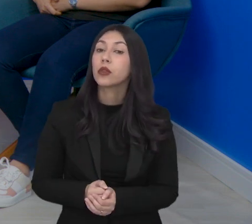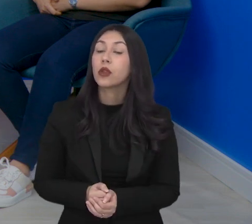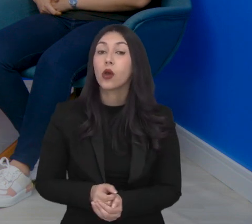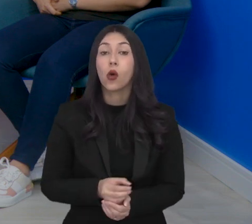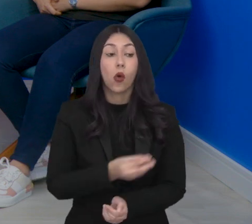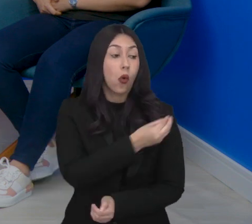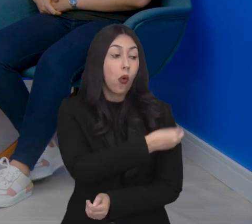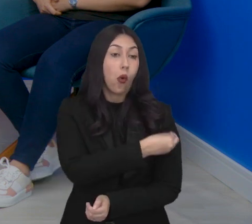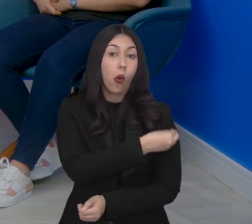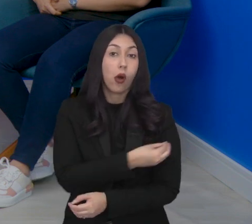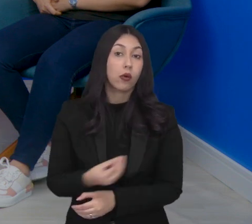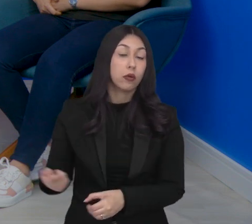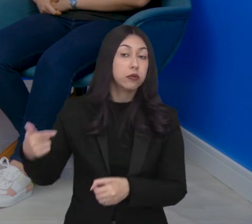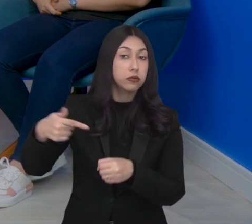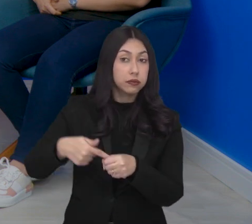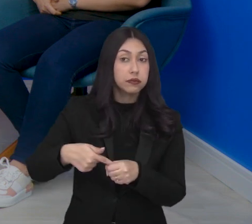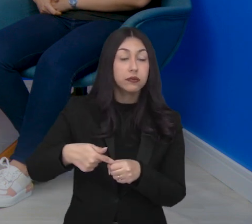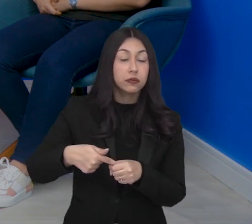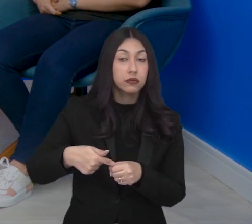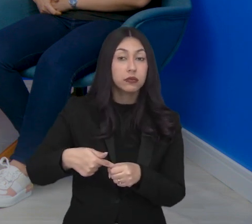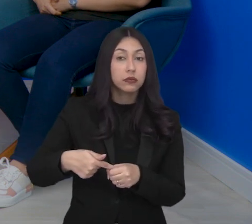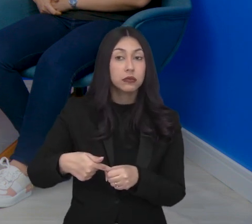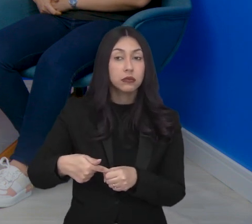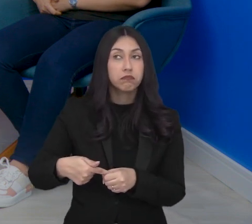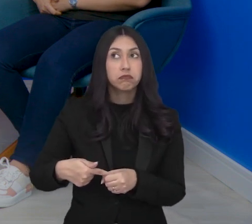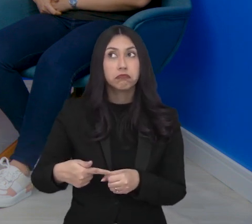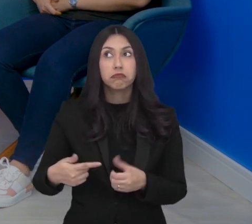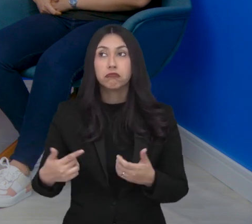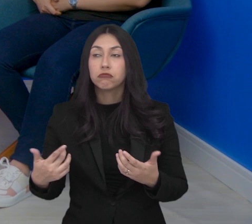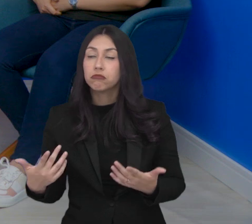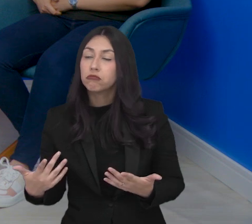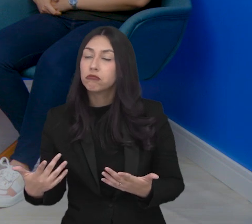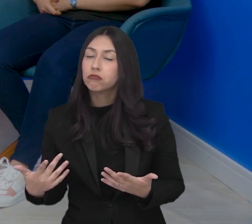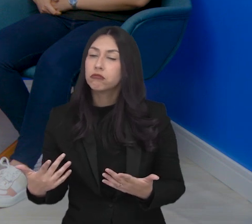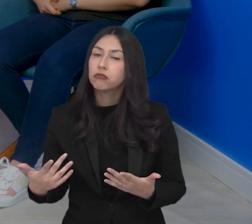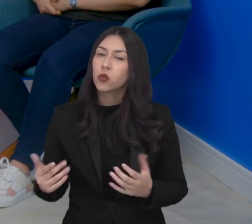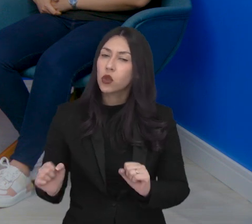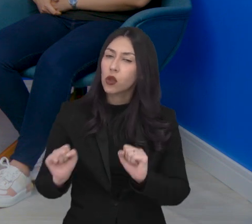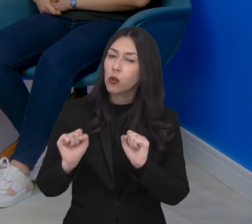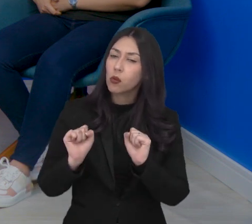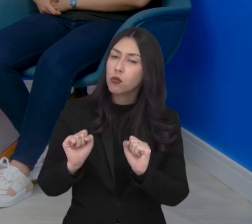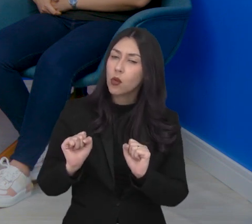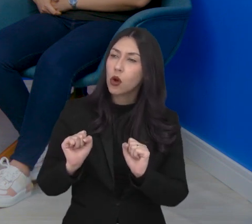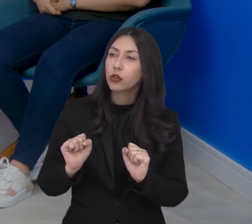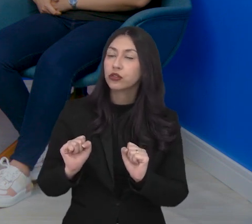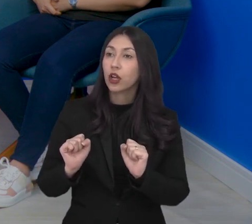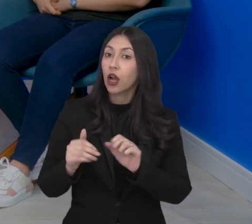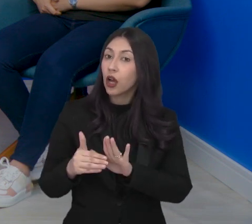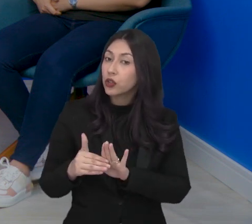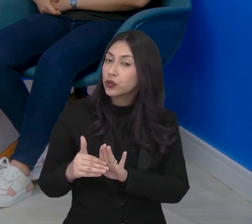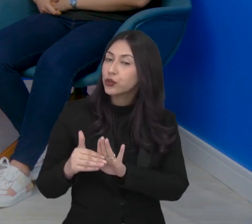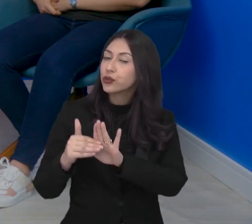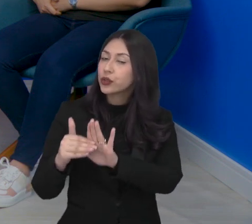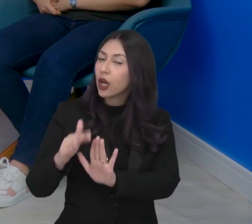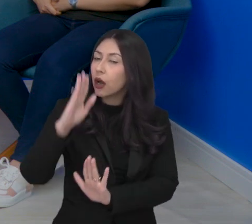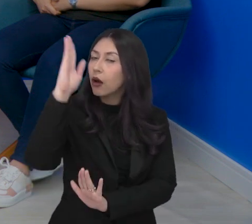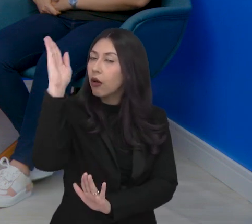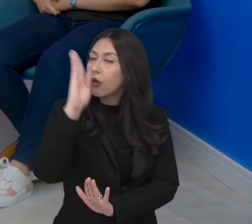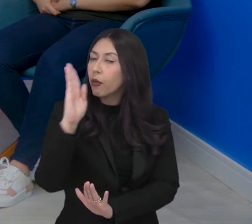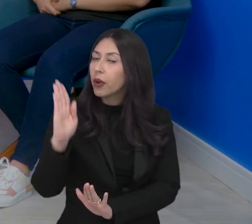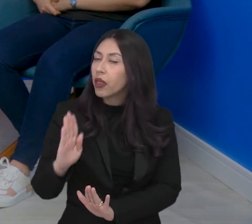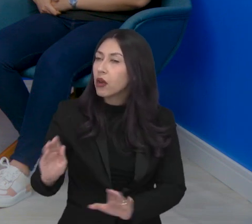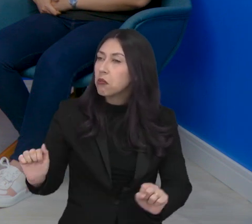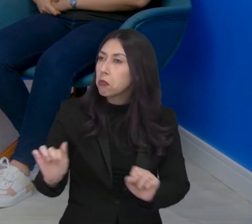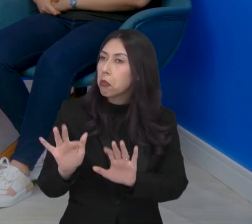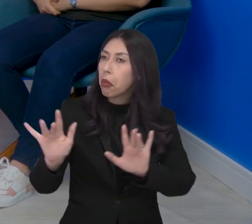etanol, o álcool, né? Ele de alguma forma pode fazer parte dessa conta do Brasil